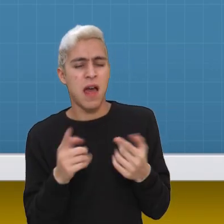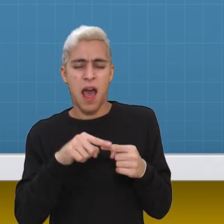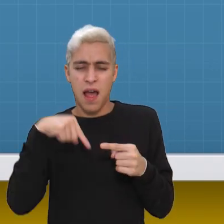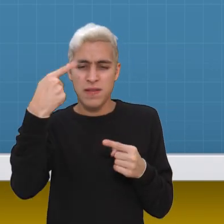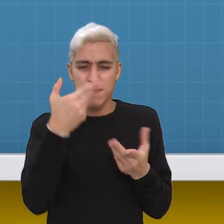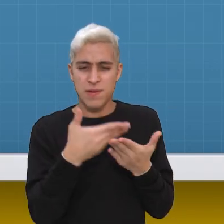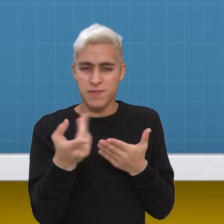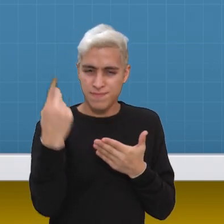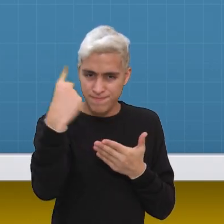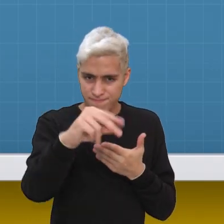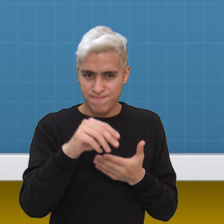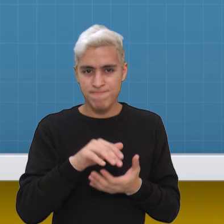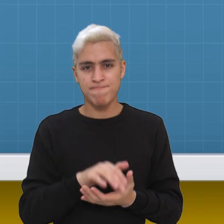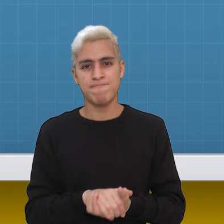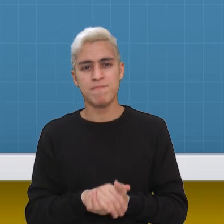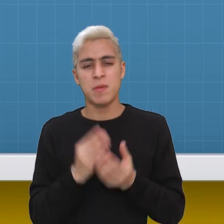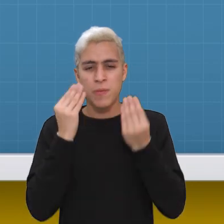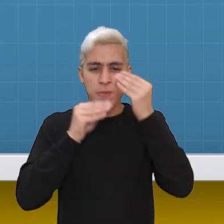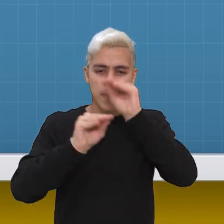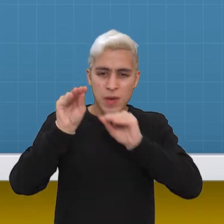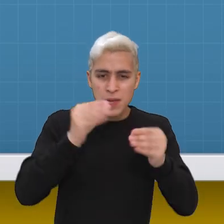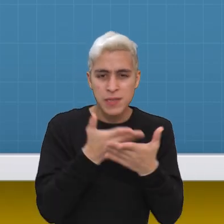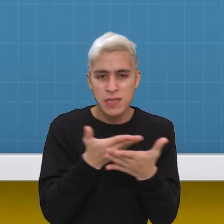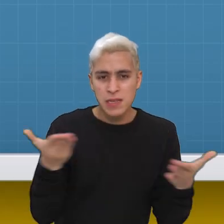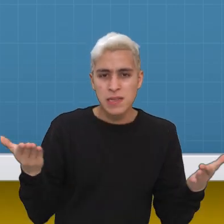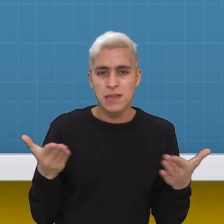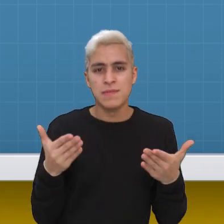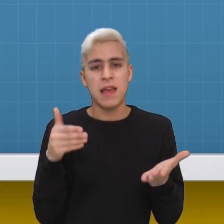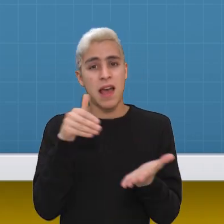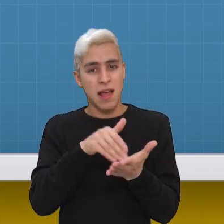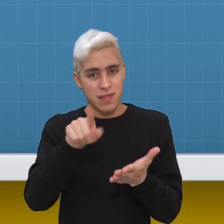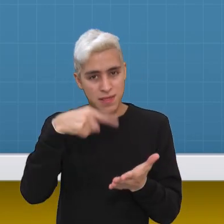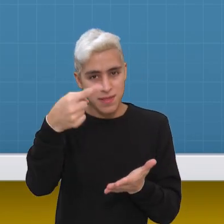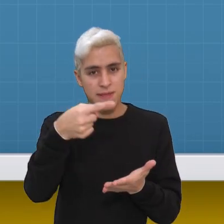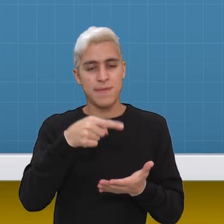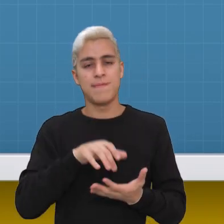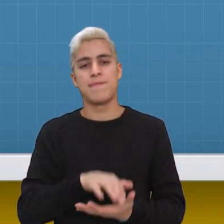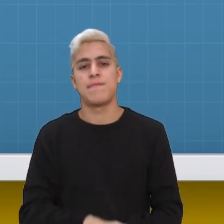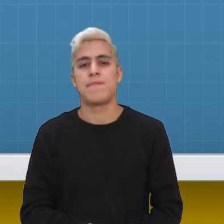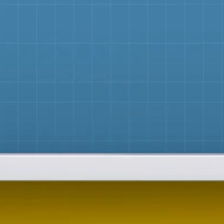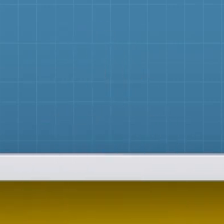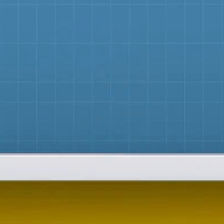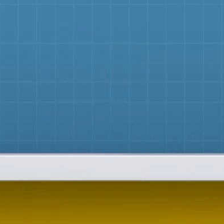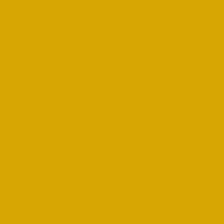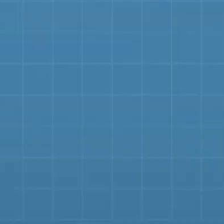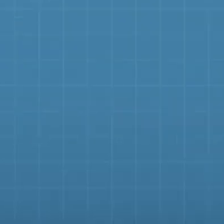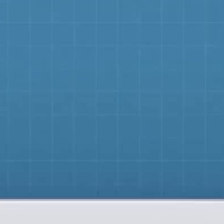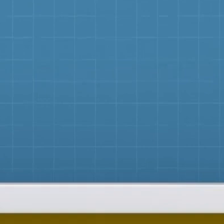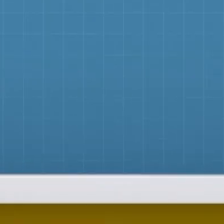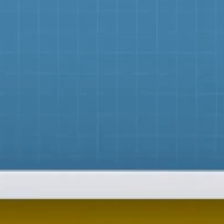nós encerramos. Até a próxima aula, pessoal. Um beijinho para vocês. Até lá!